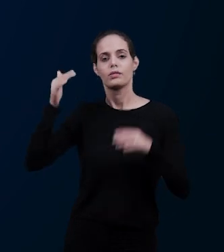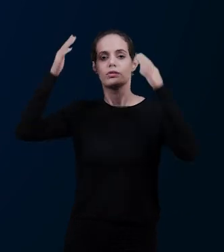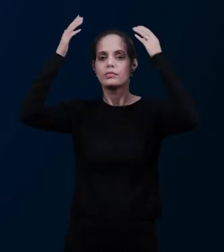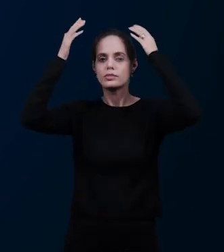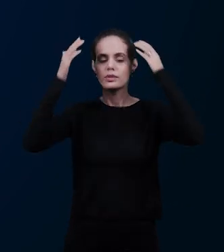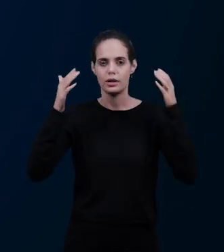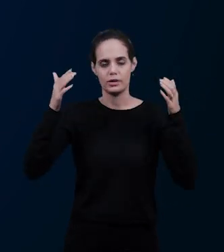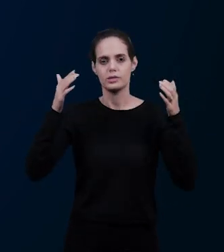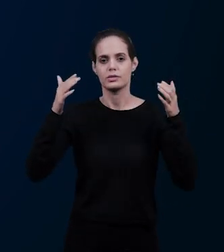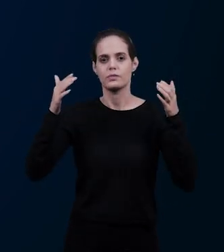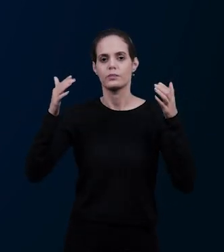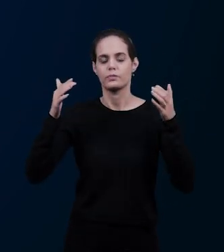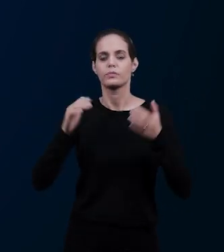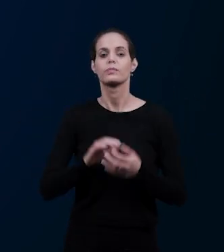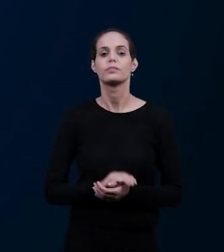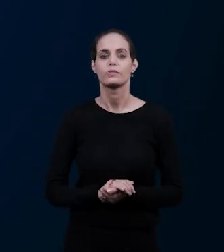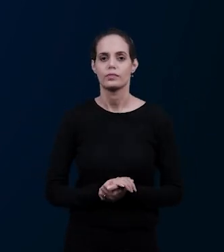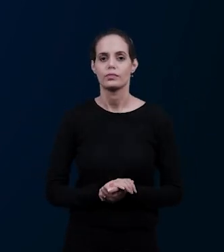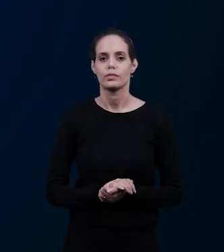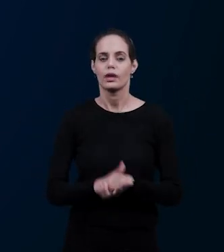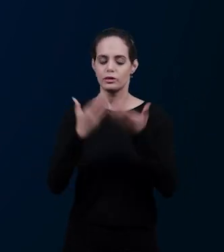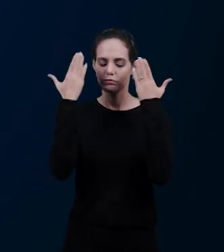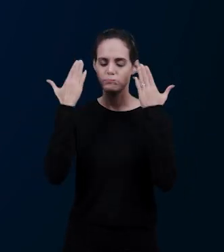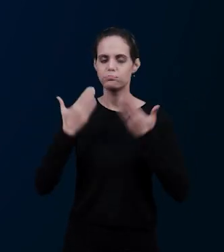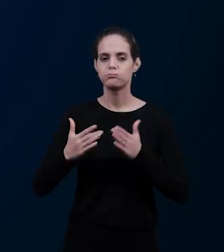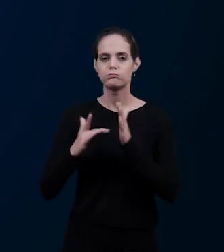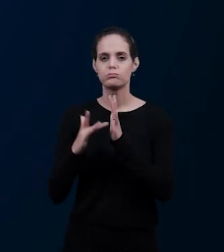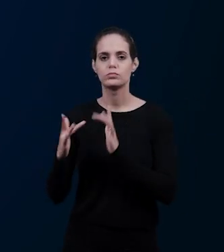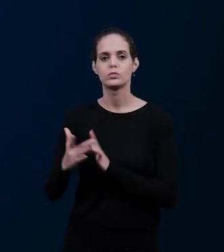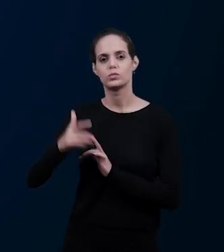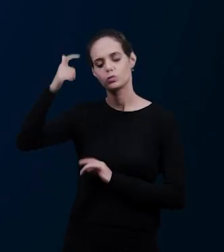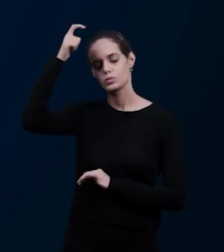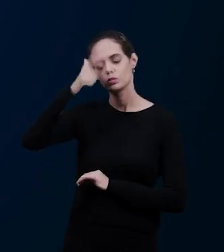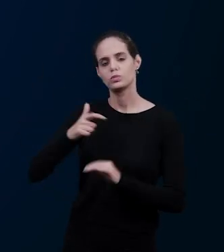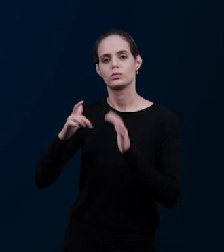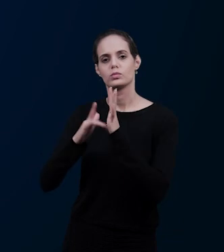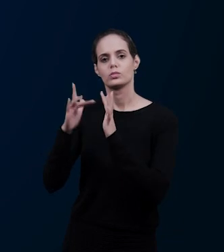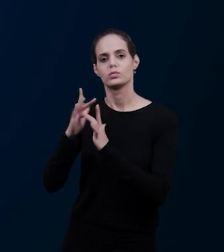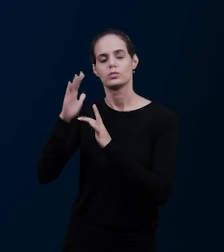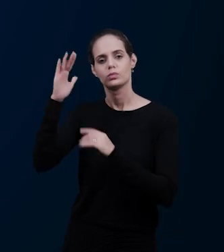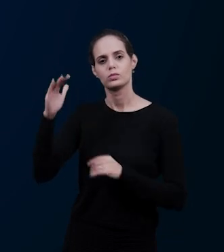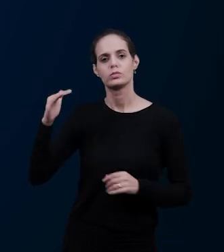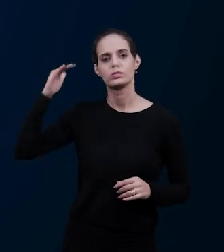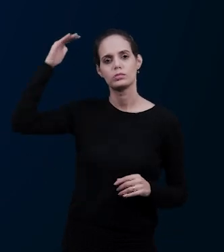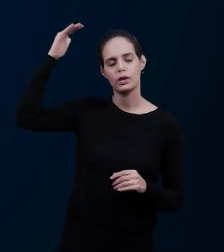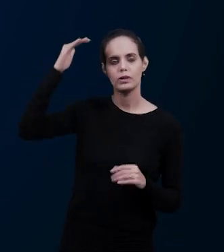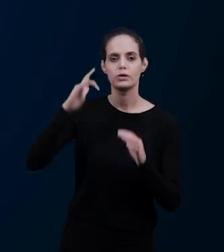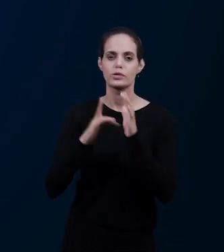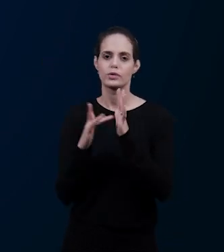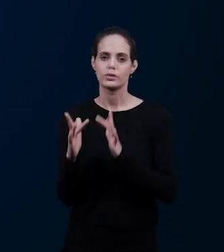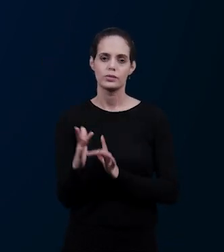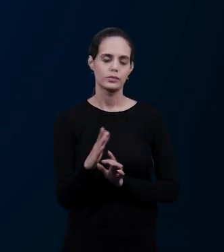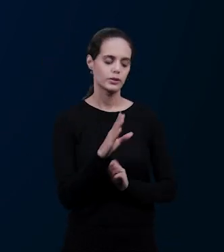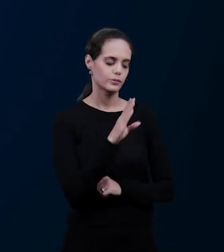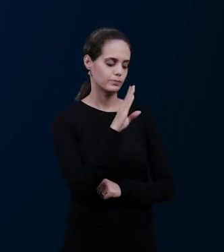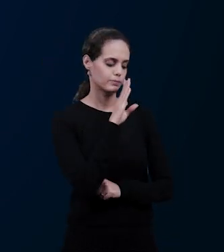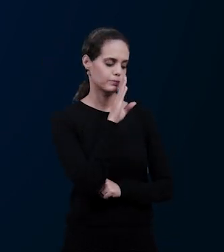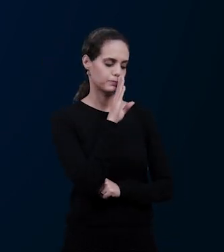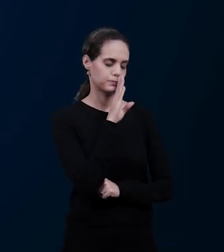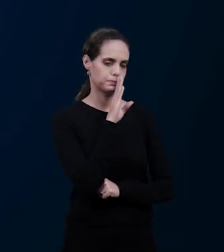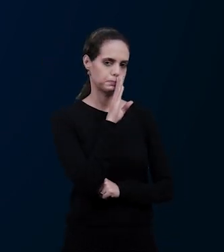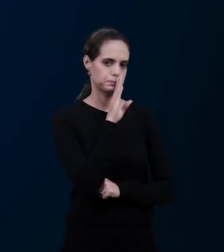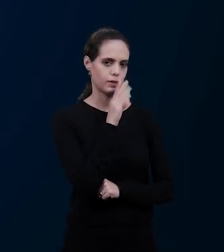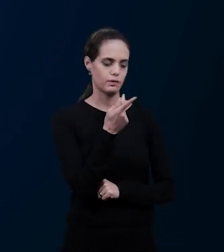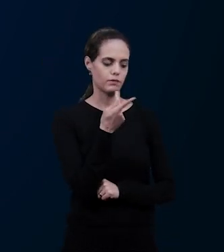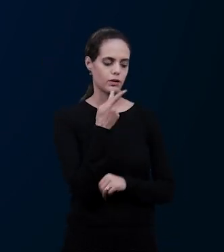O seu intento era atingir a identidade daquele que é o grande Eu Sou. Jesus ficou em silêncio